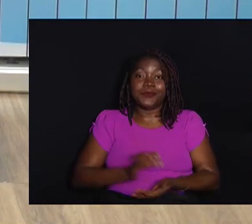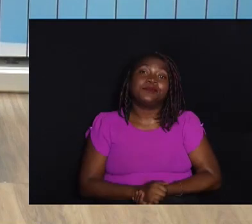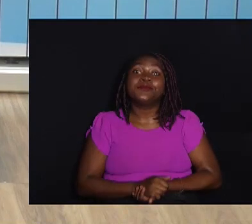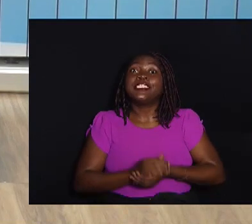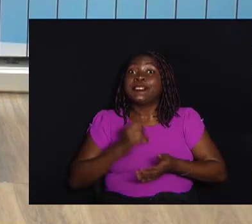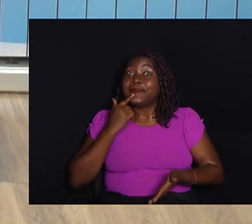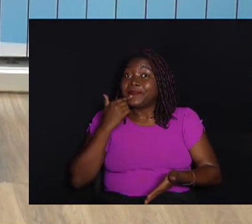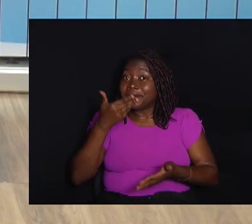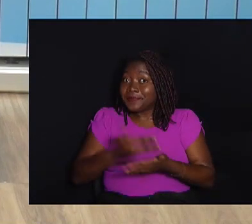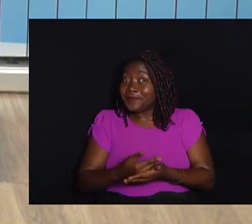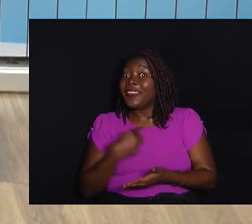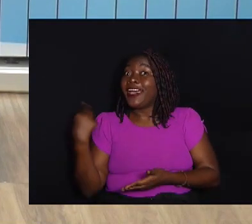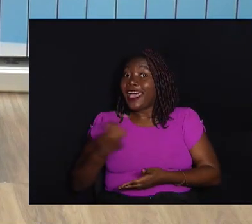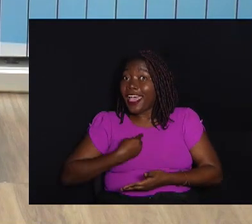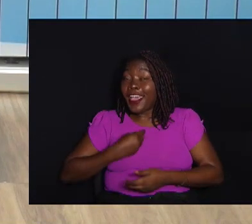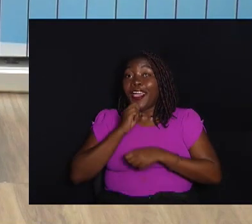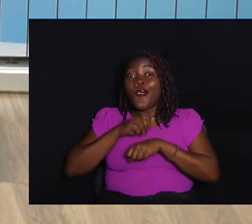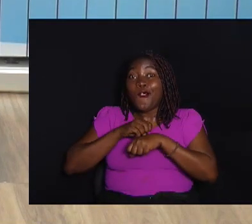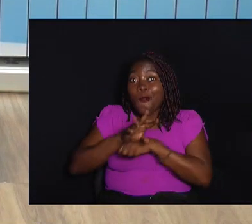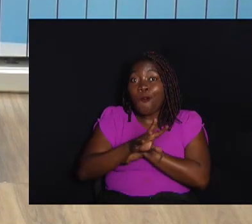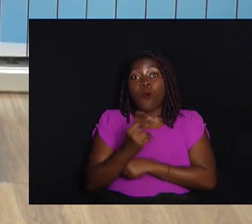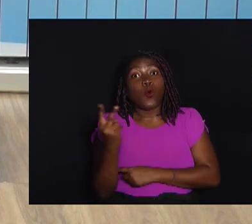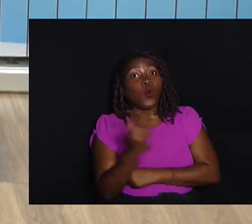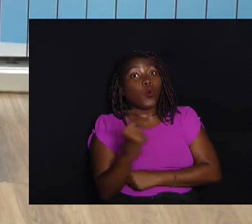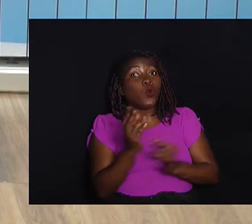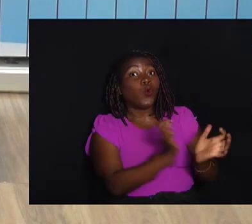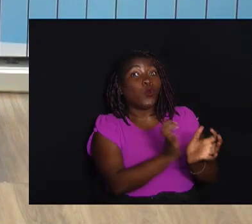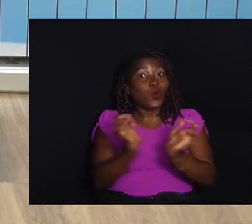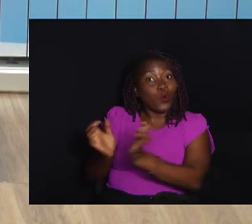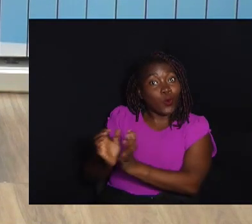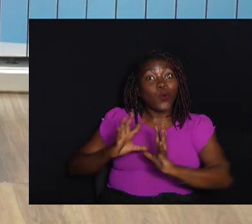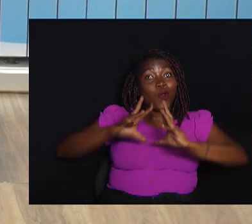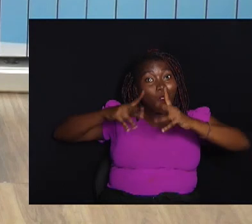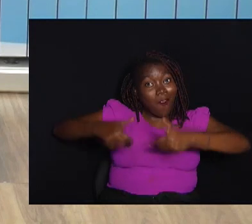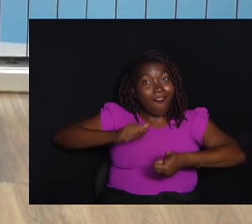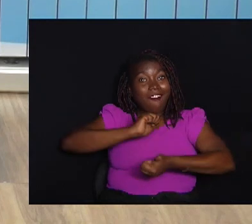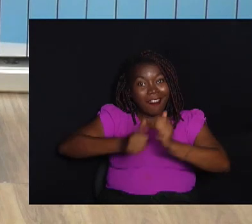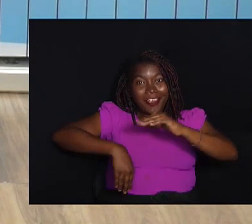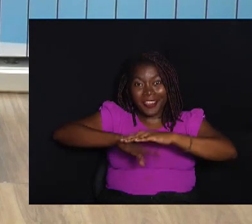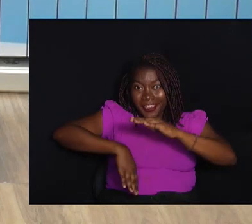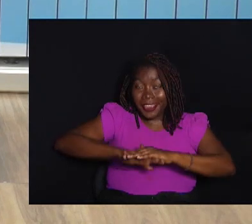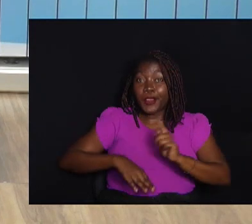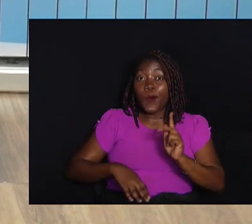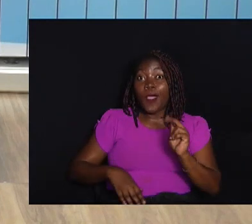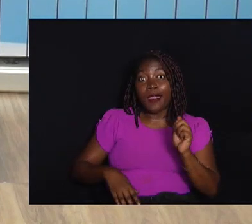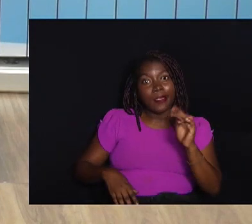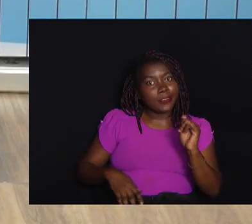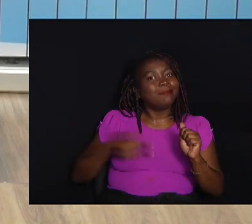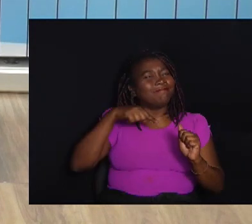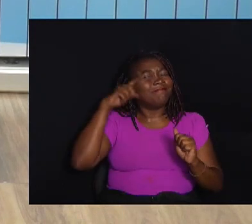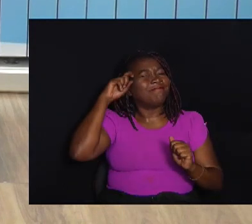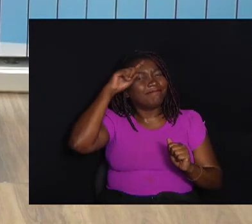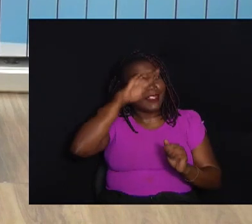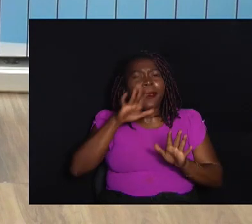Já então a gente conta a situação das duas equipes na Copa São Paulo de Futebol Júnior. Guarani se complicou, mas vai com